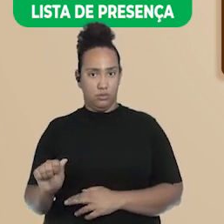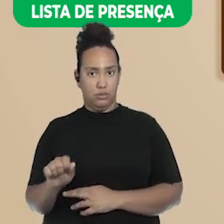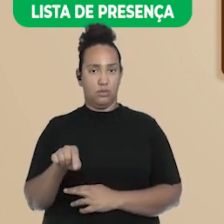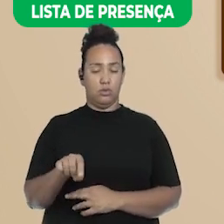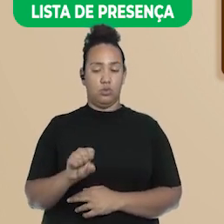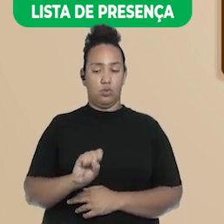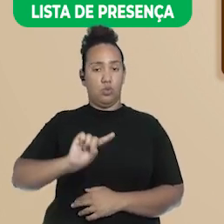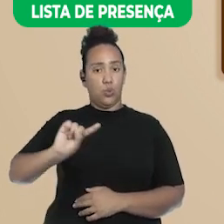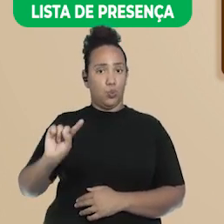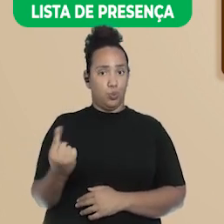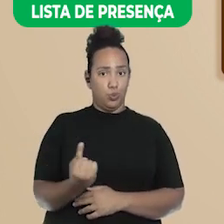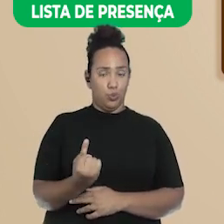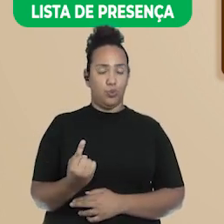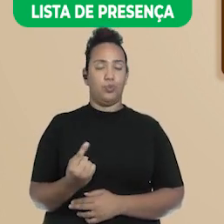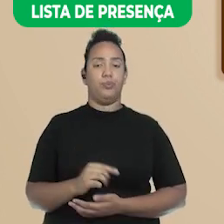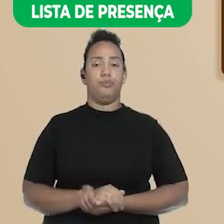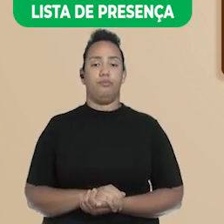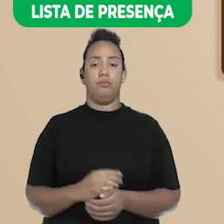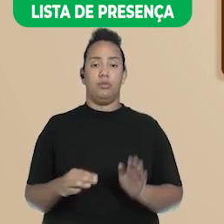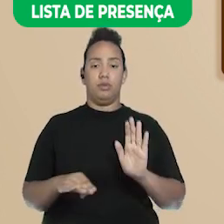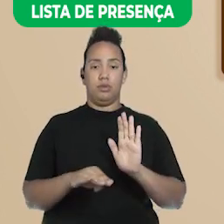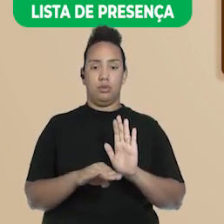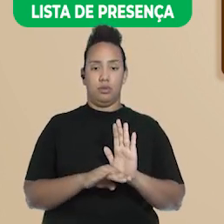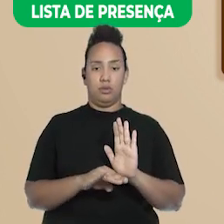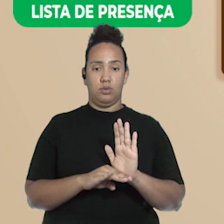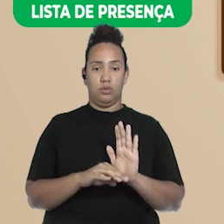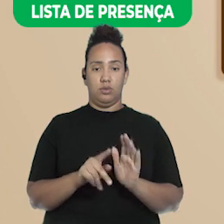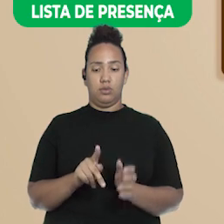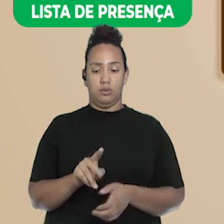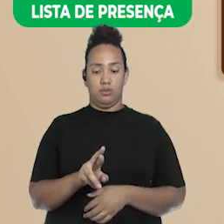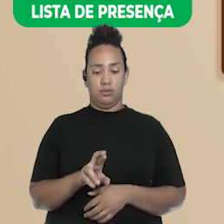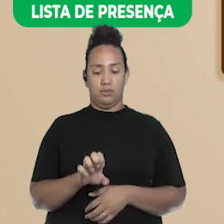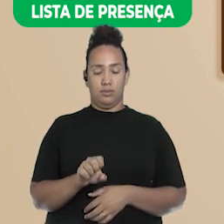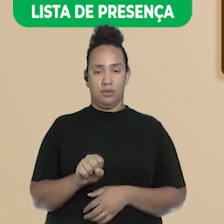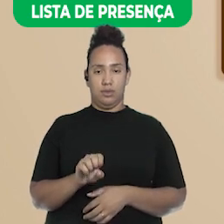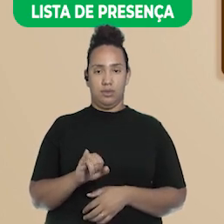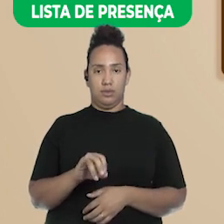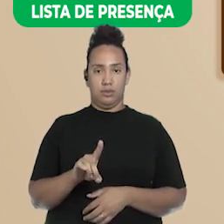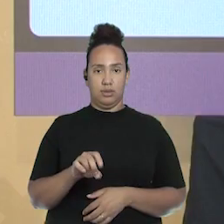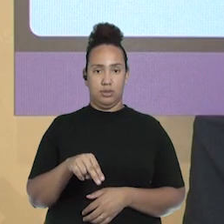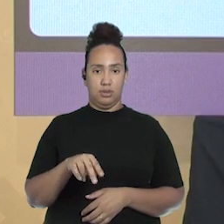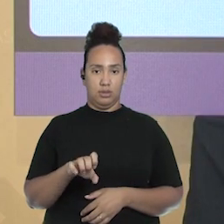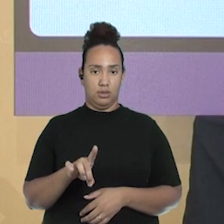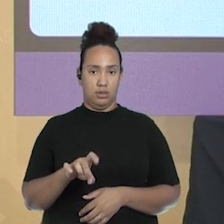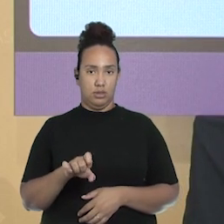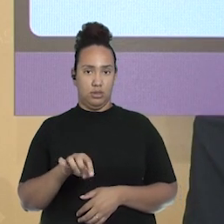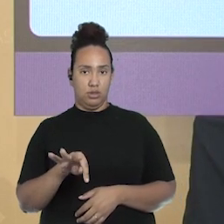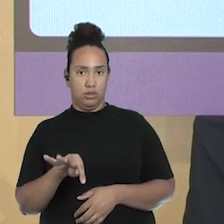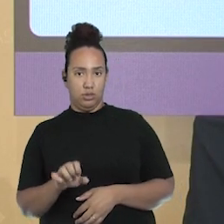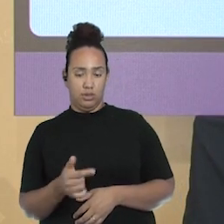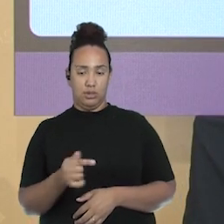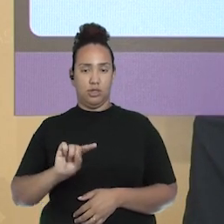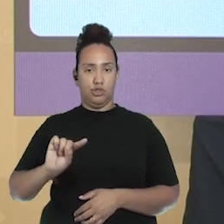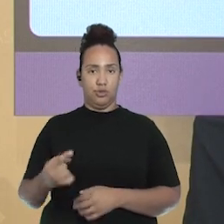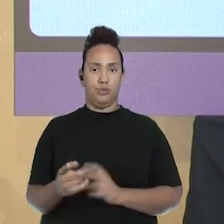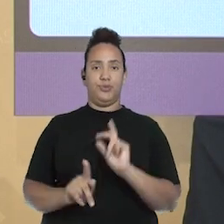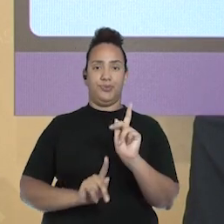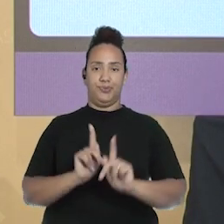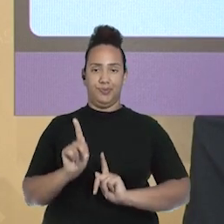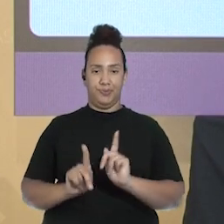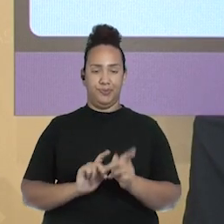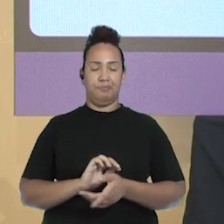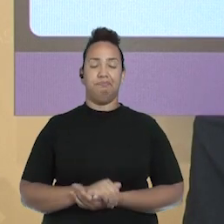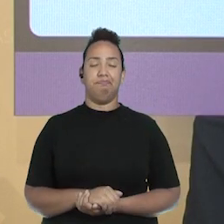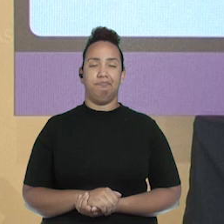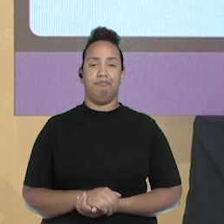habitantes. E, por último, Presidente Médici, com um pouco mais de 7 mil habitantes. Existe uma grande variedade